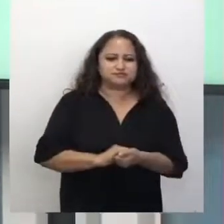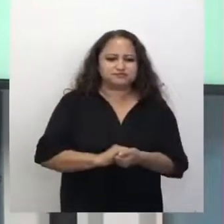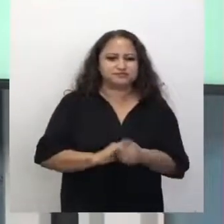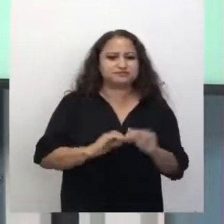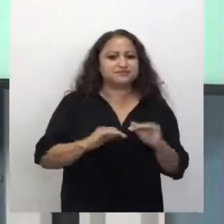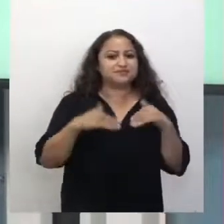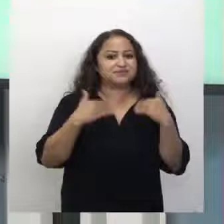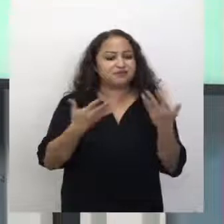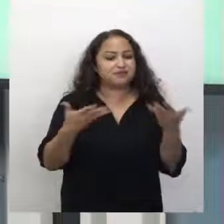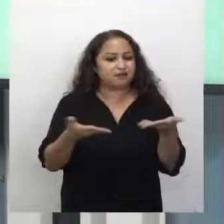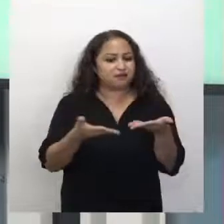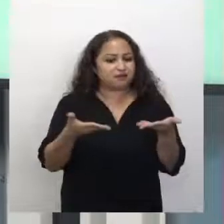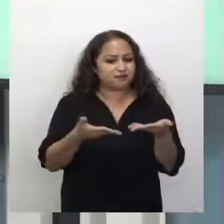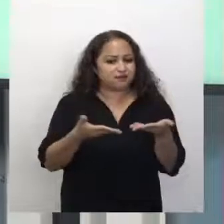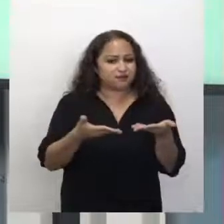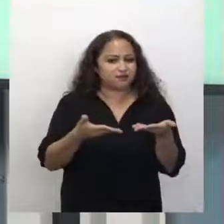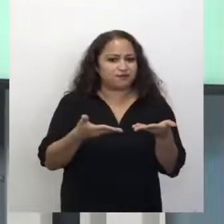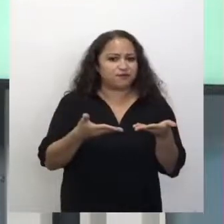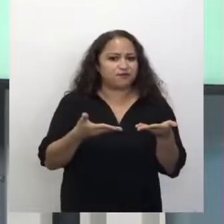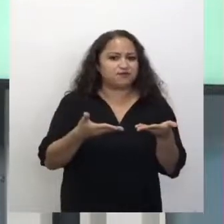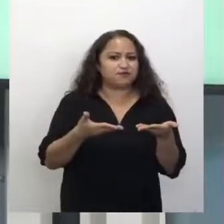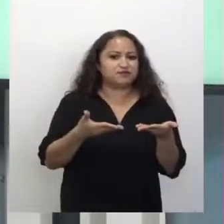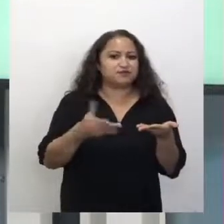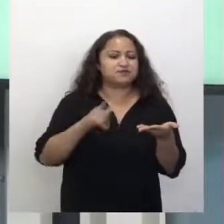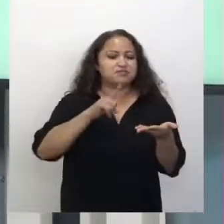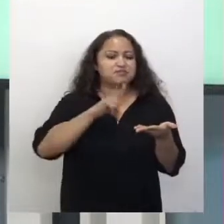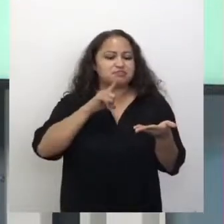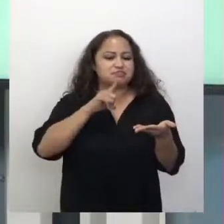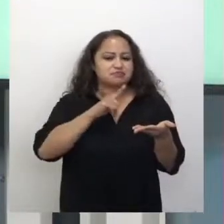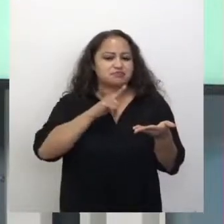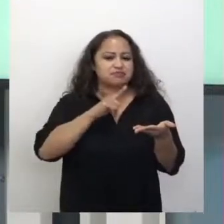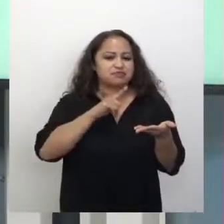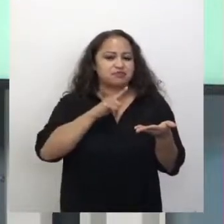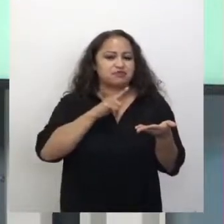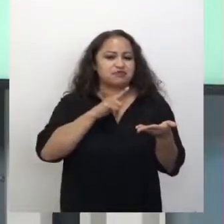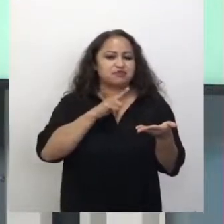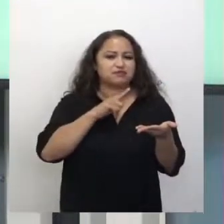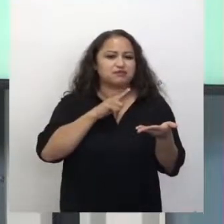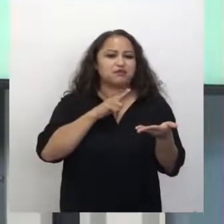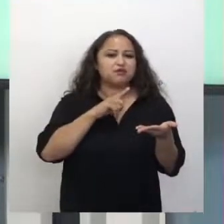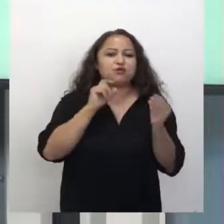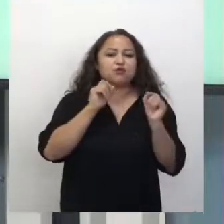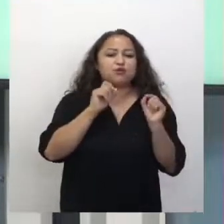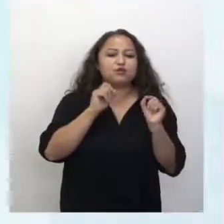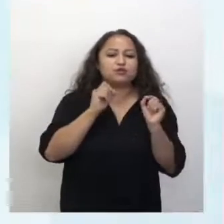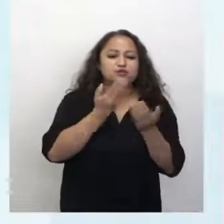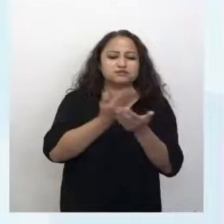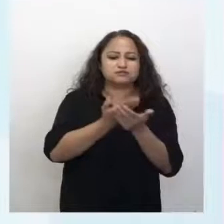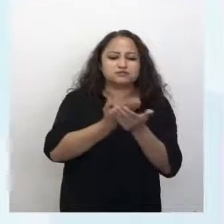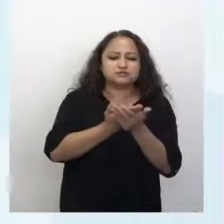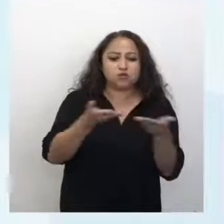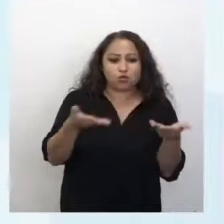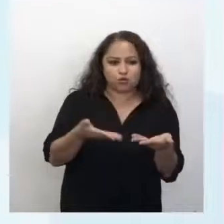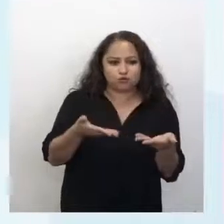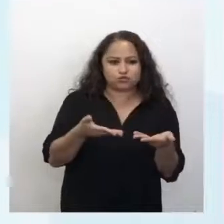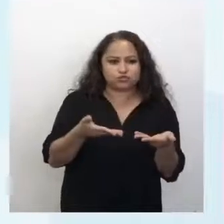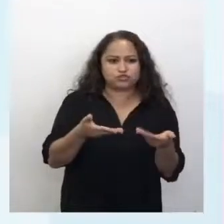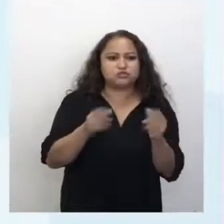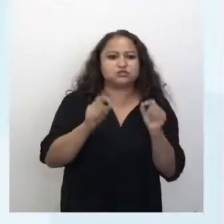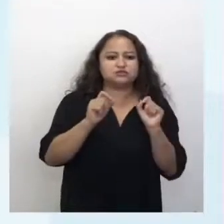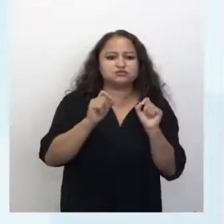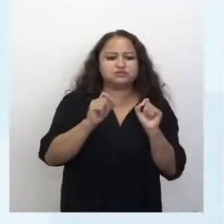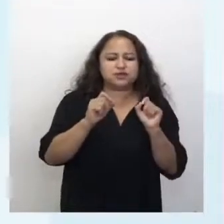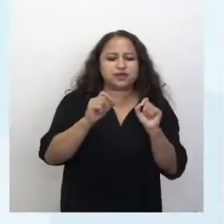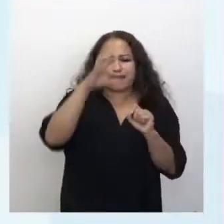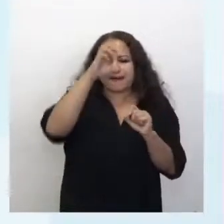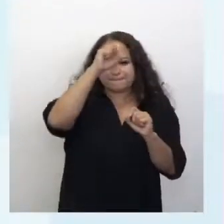então, agora a gente vai fazer aqui um momentinho de revisão, né, vendo o que a gente viu na aula de hoje. Nessa aula a gente aprendeu um pouquinho sobre